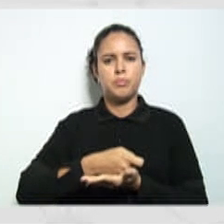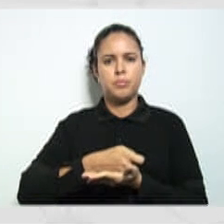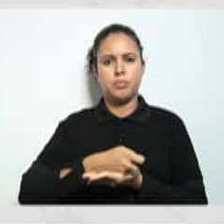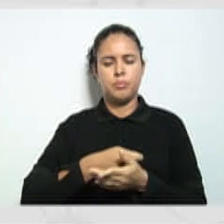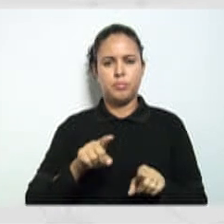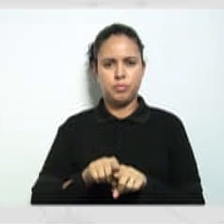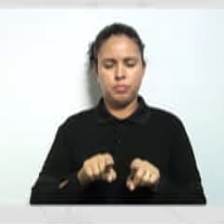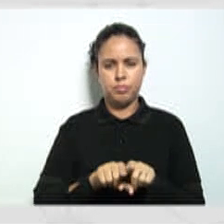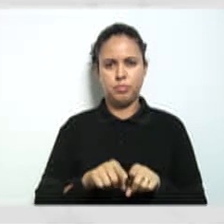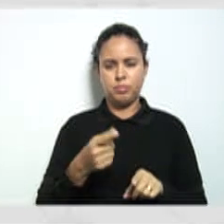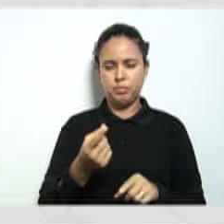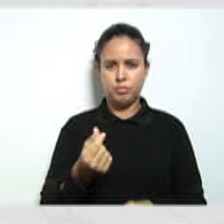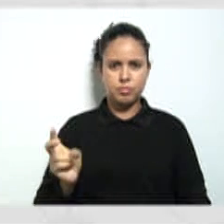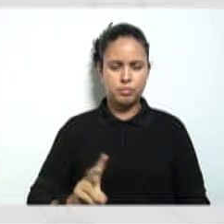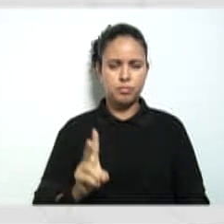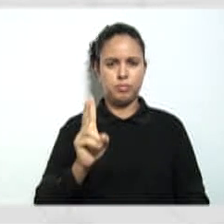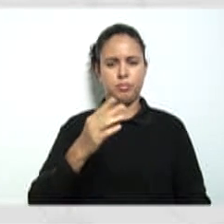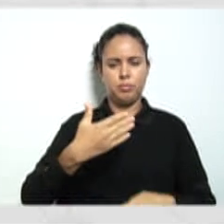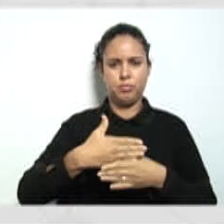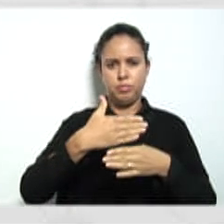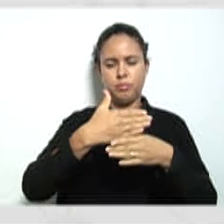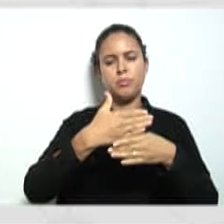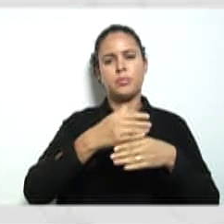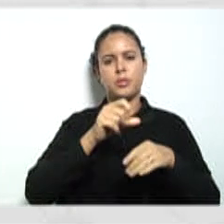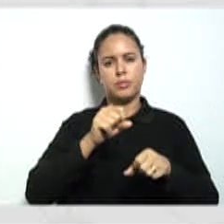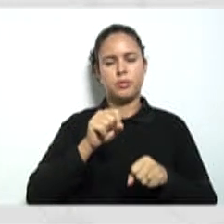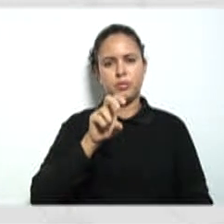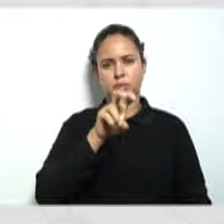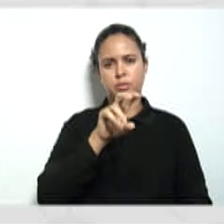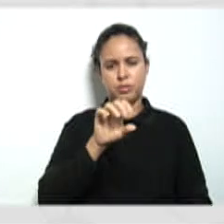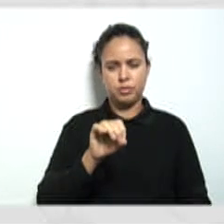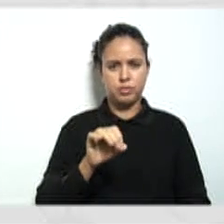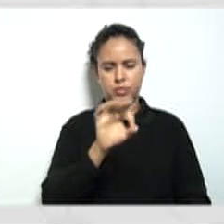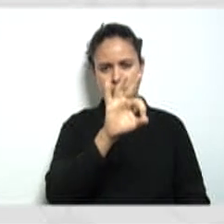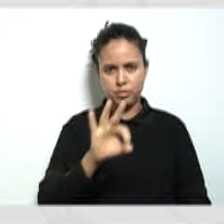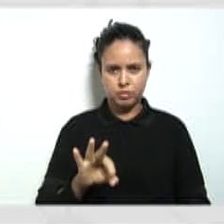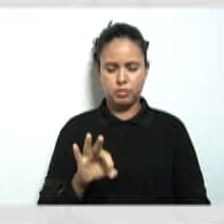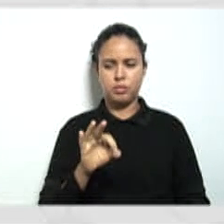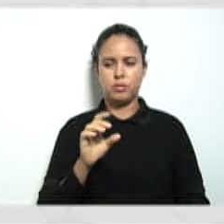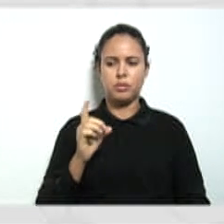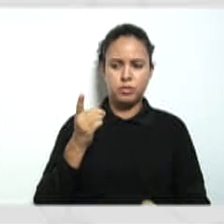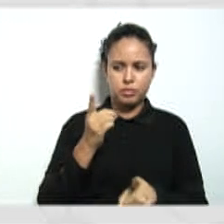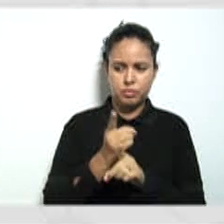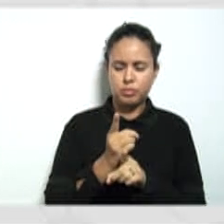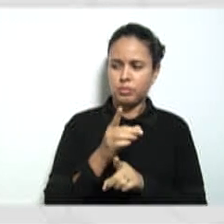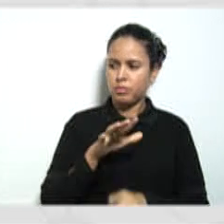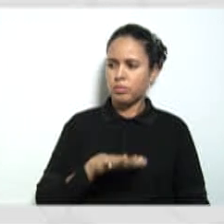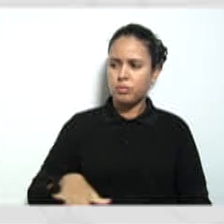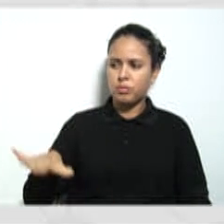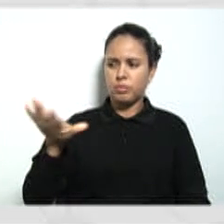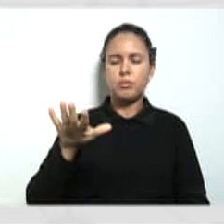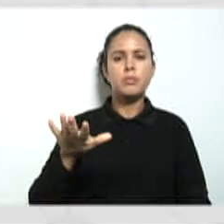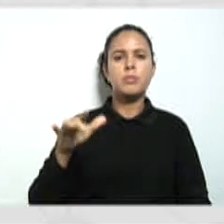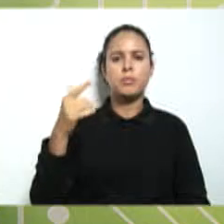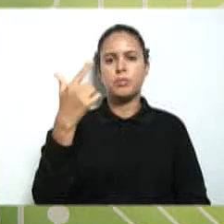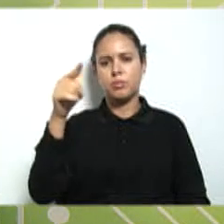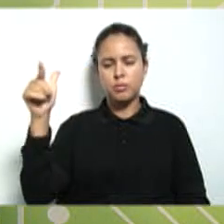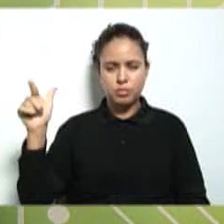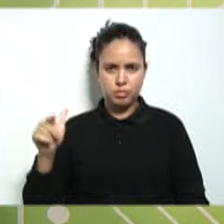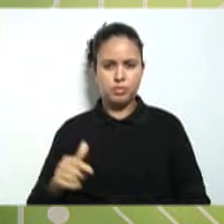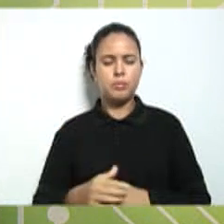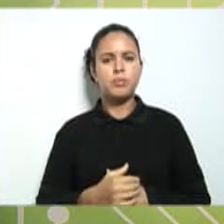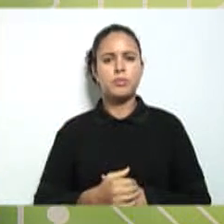valor da construção pode chegar a 50% do aquele valor encontrado no mercado imobiliário. Um país que tem um problema tão grande de